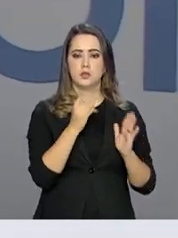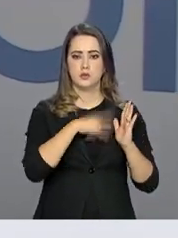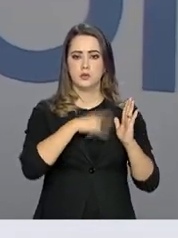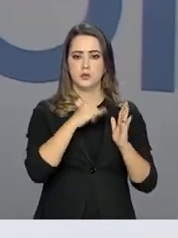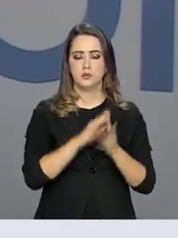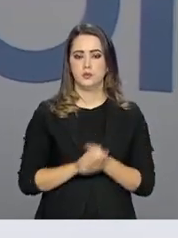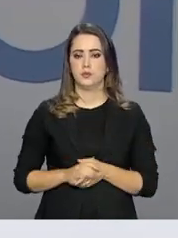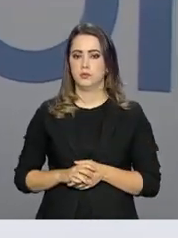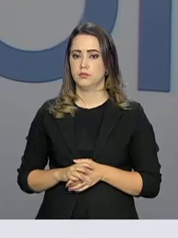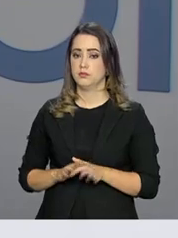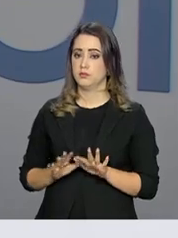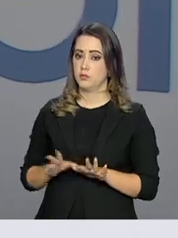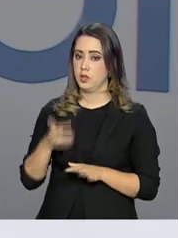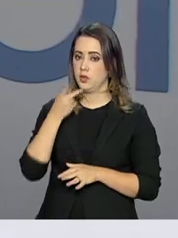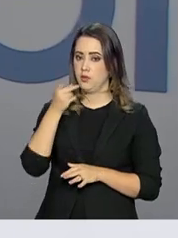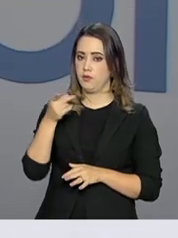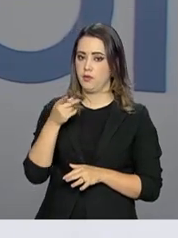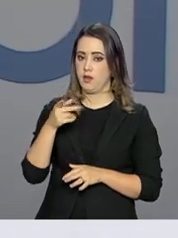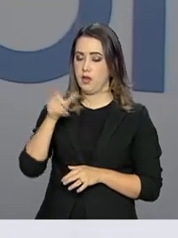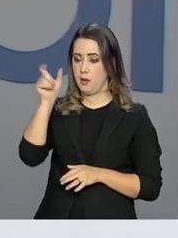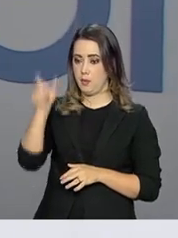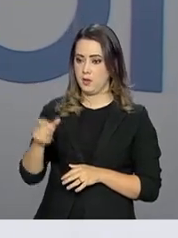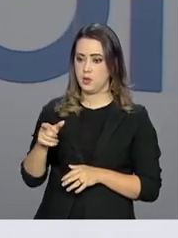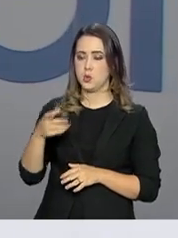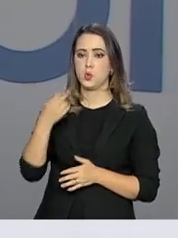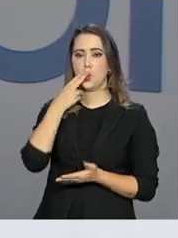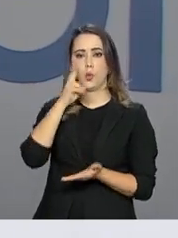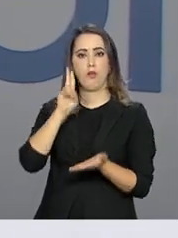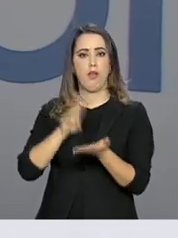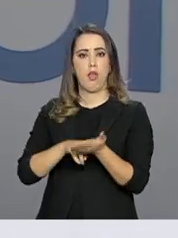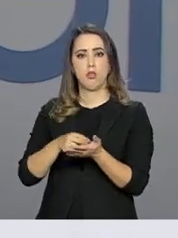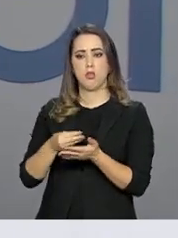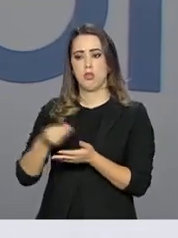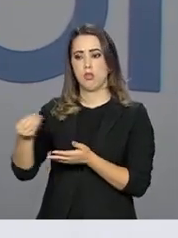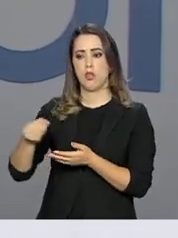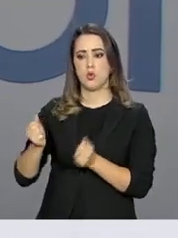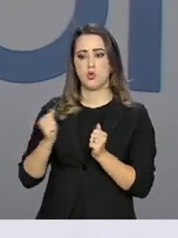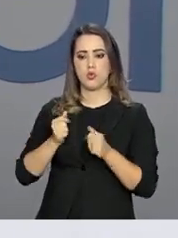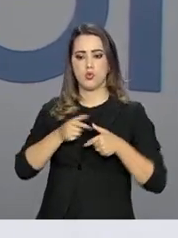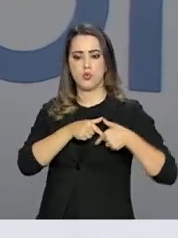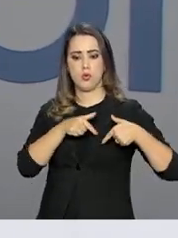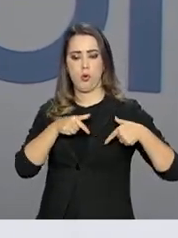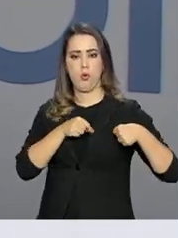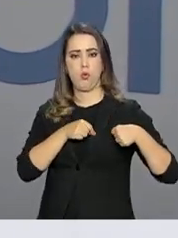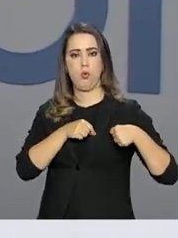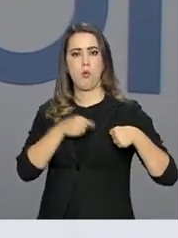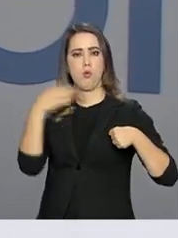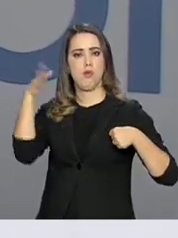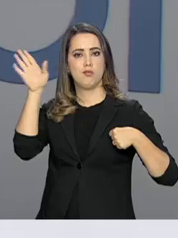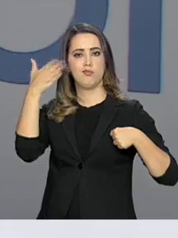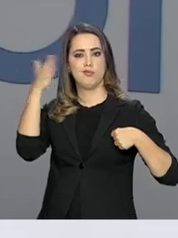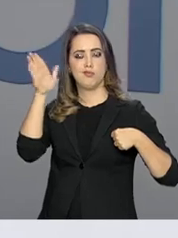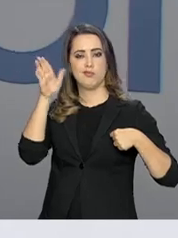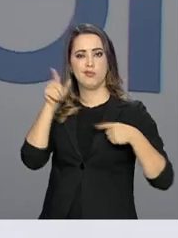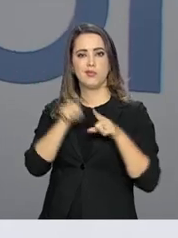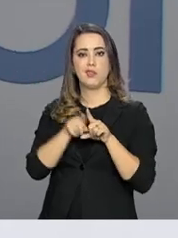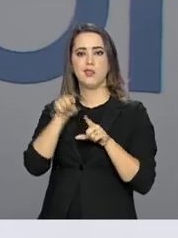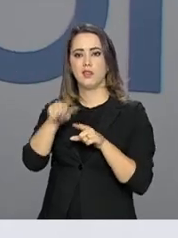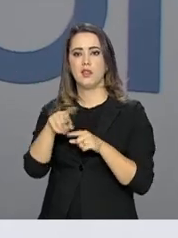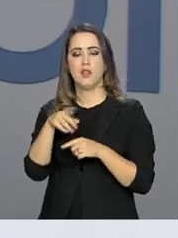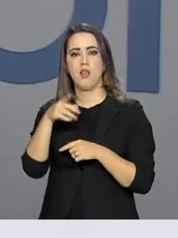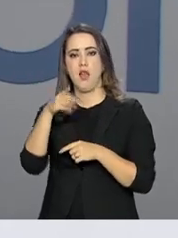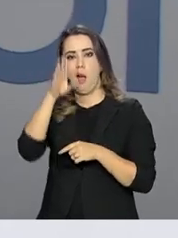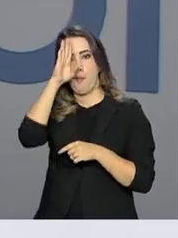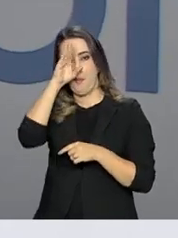costumo dizer assim né o carteiro com a bandeira do brasil no ombro o carro amarelo do do correio caminhão amarelo do sedex